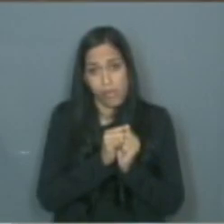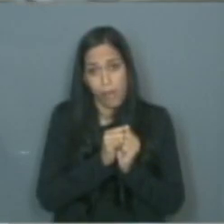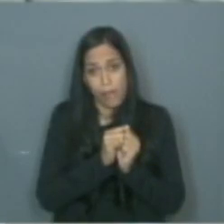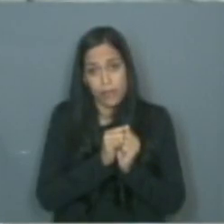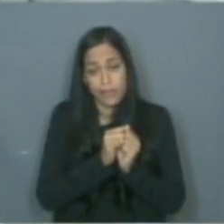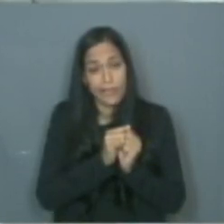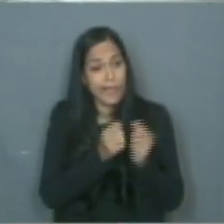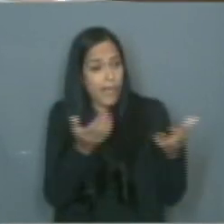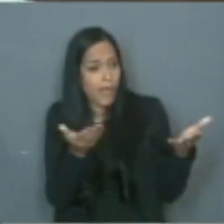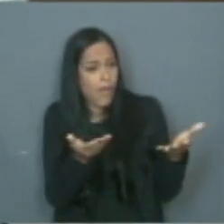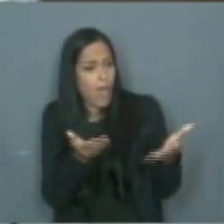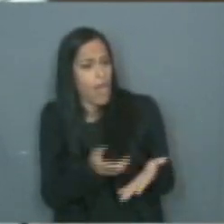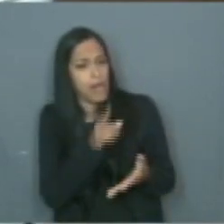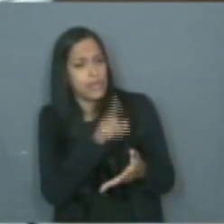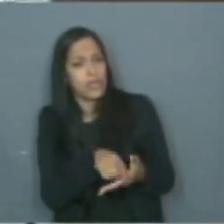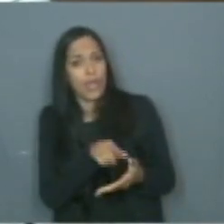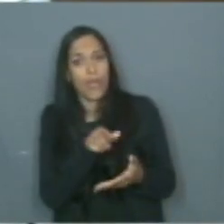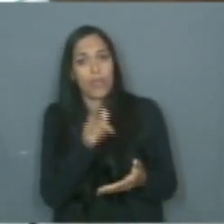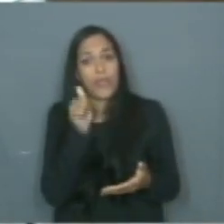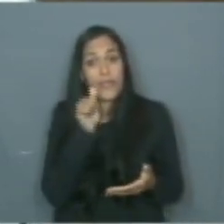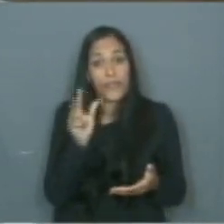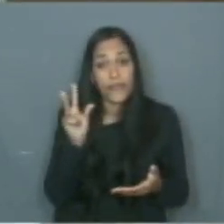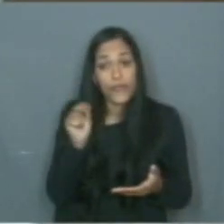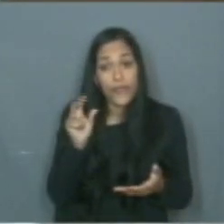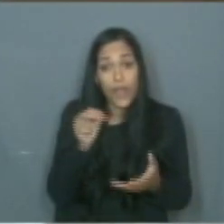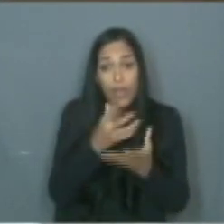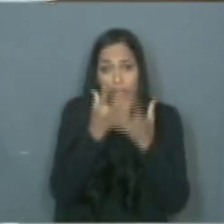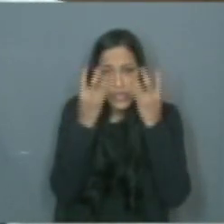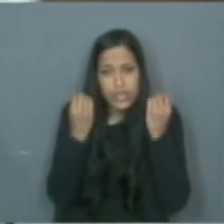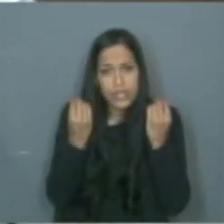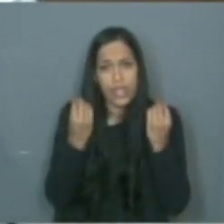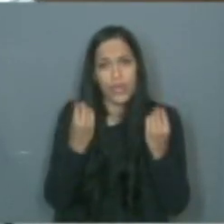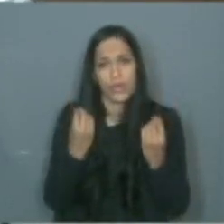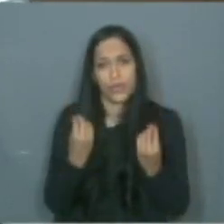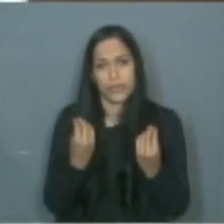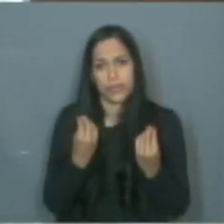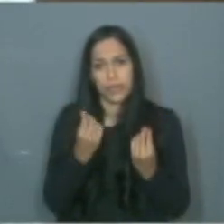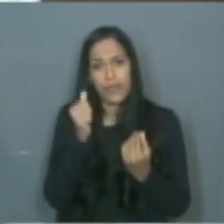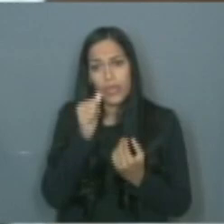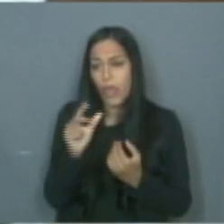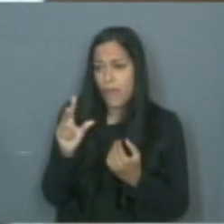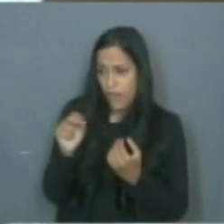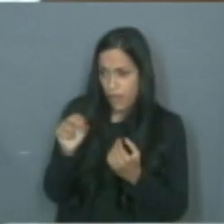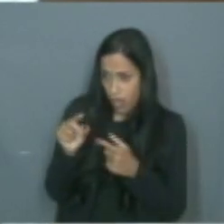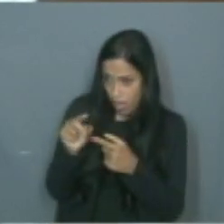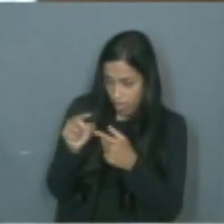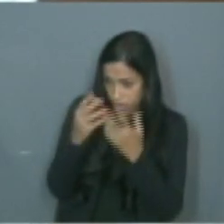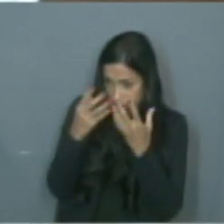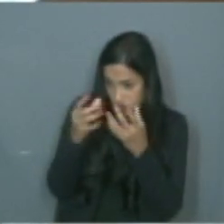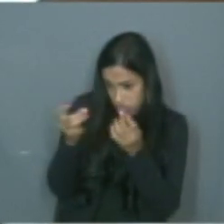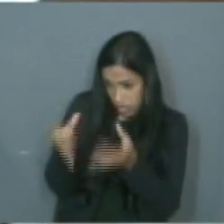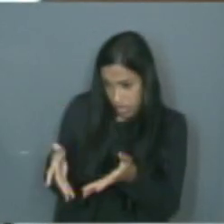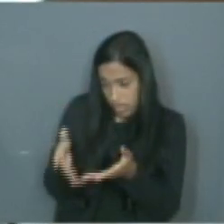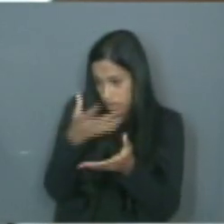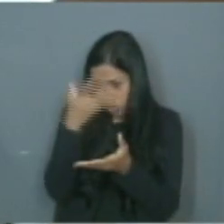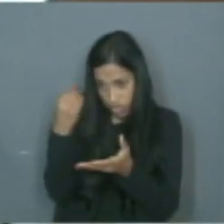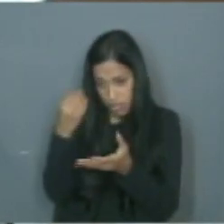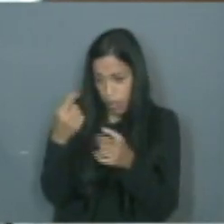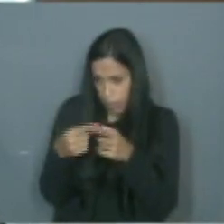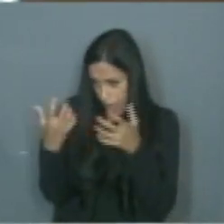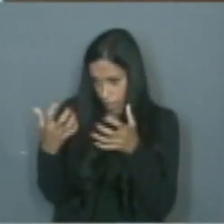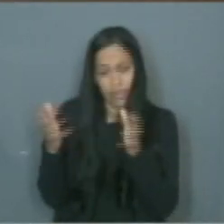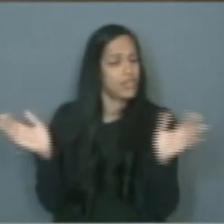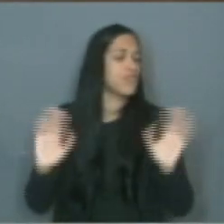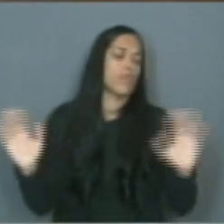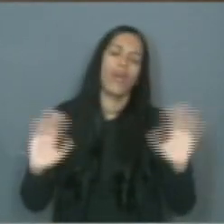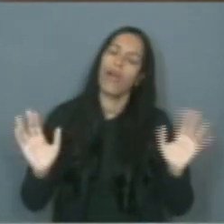Matéria recente disse que uma avó esqueceu. Qual o ser humano que vai dizer que a avó esqueceu porque quis? Não, não esqueceu porque